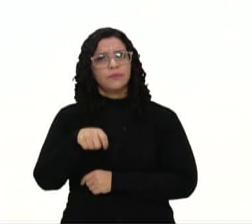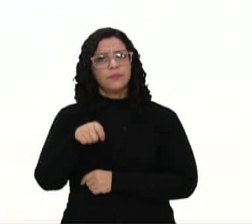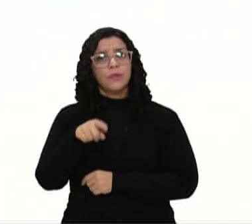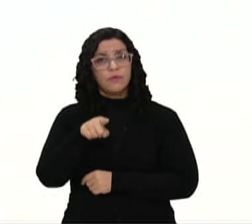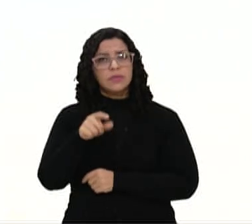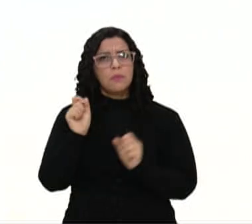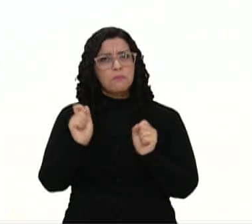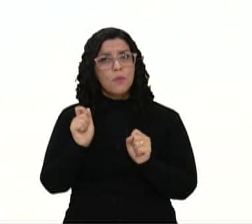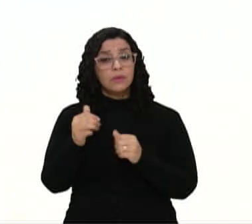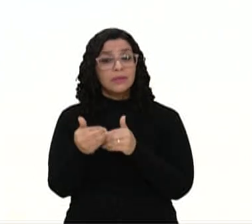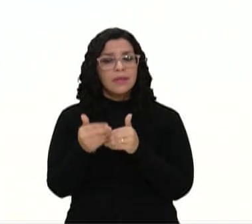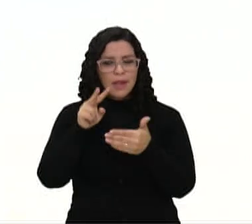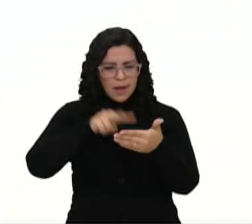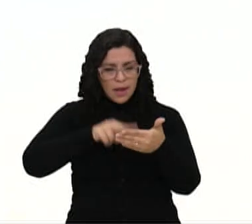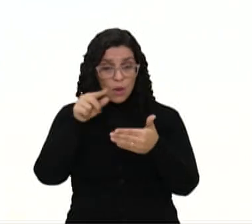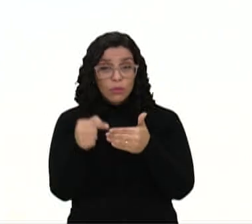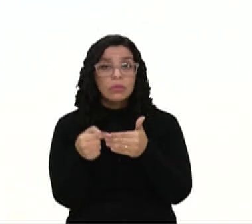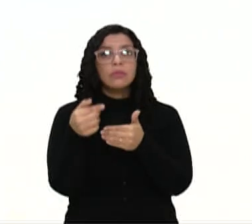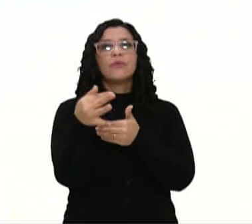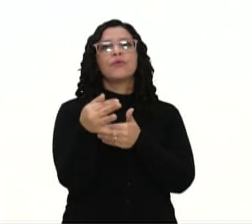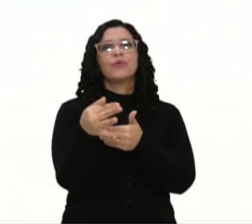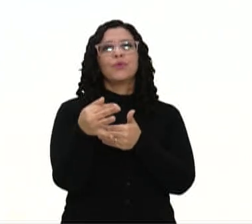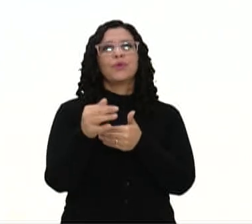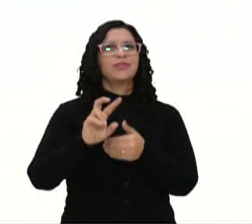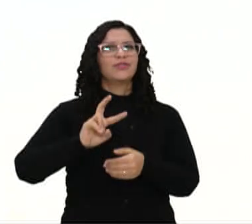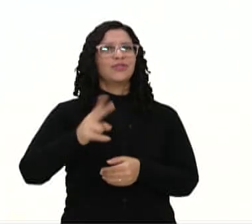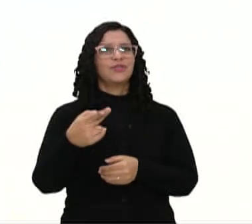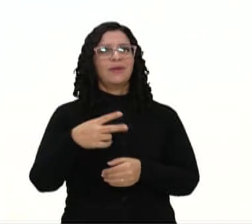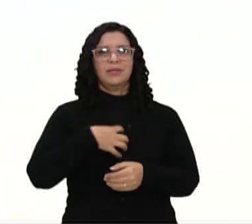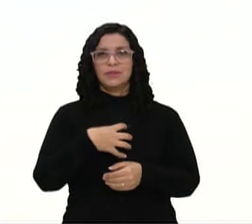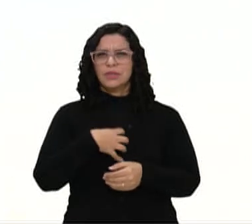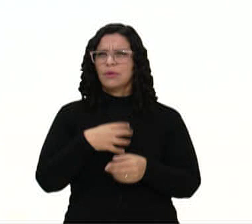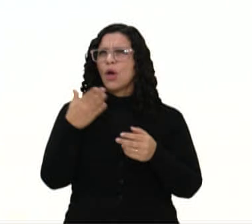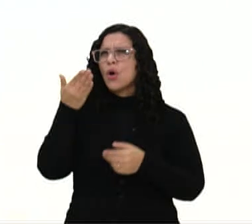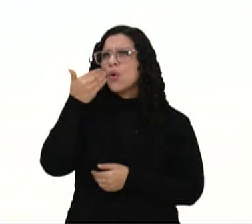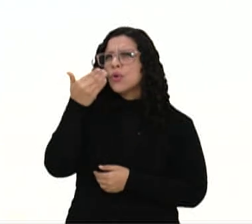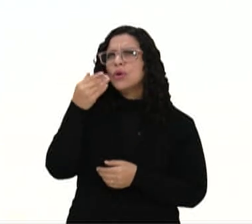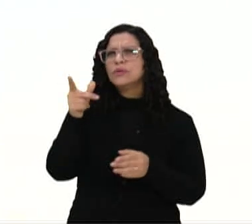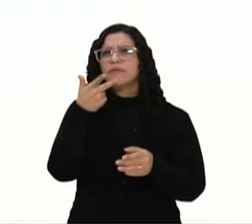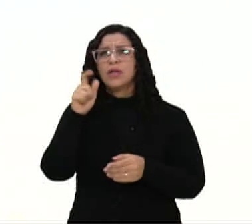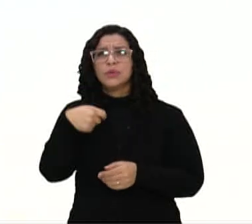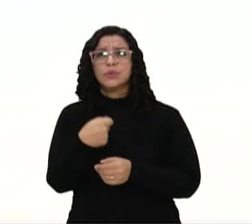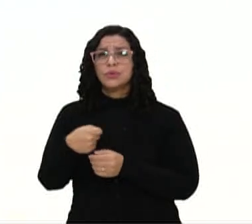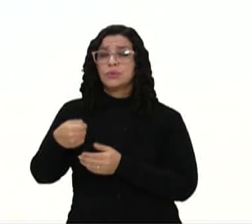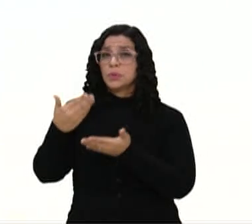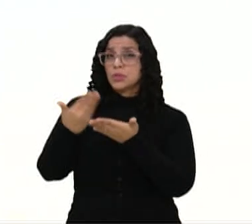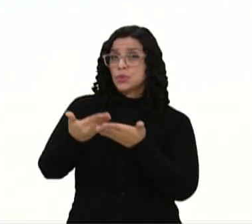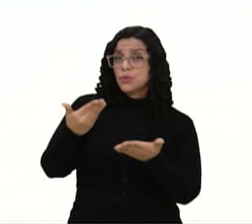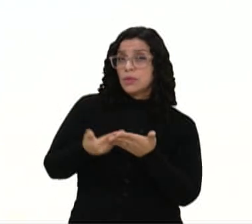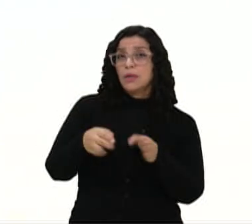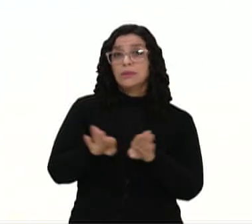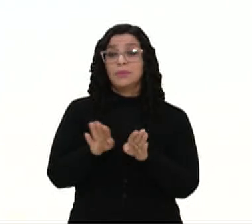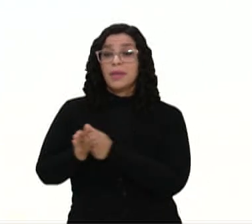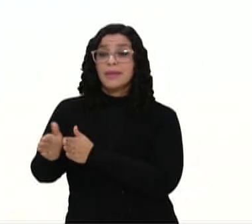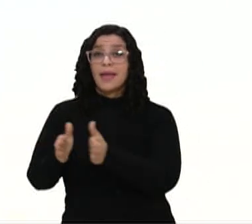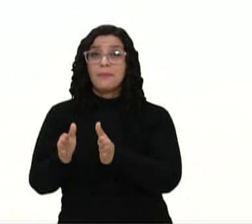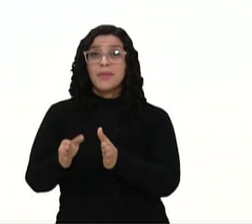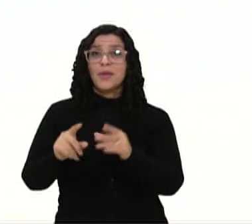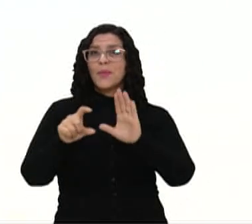poderás percorrer depois desta leitura. Acho curioso falar de estudantes e de caminhos no mesmo parágrafo.